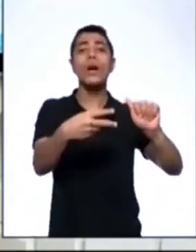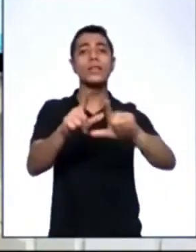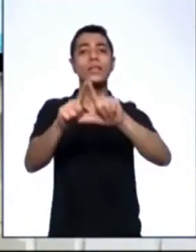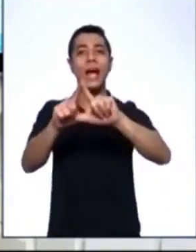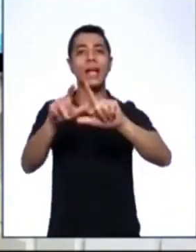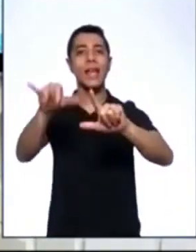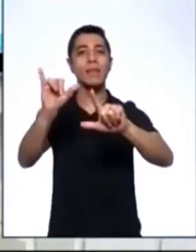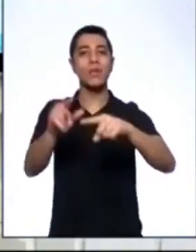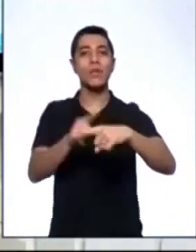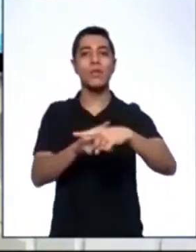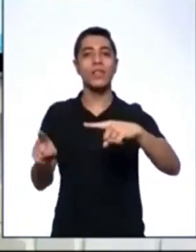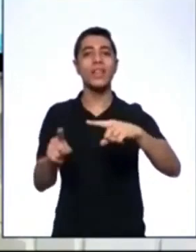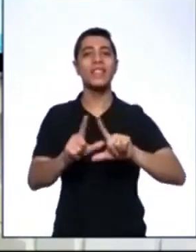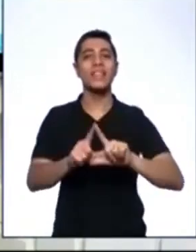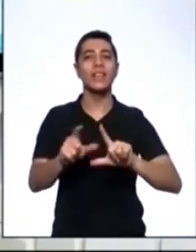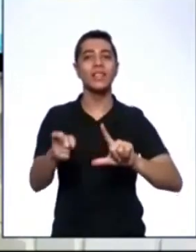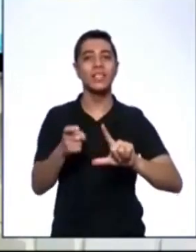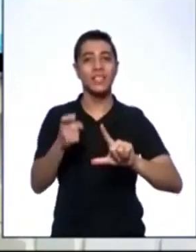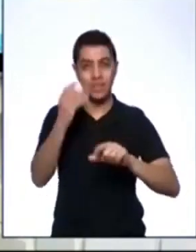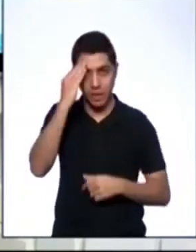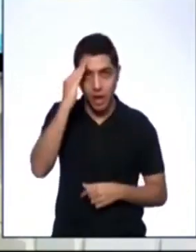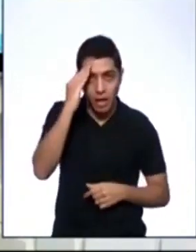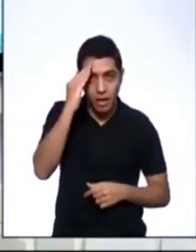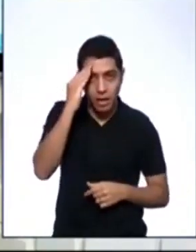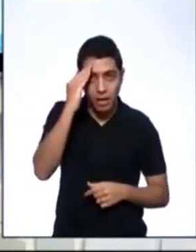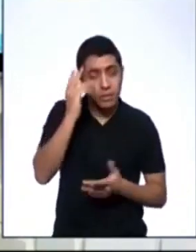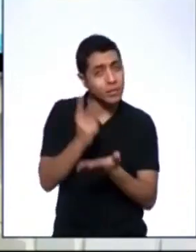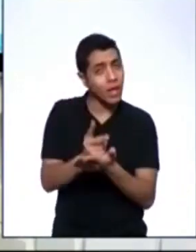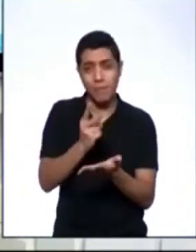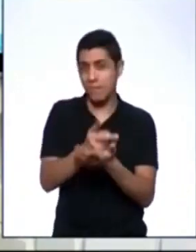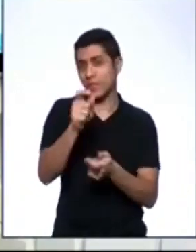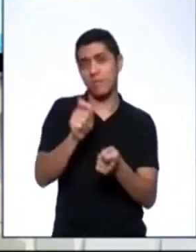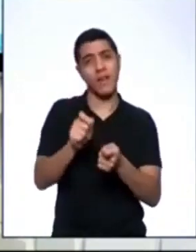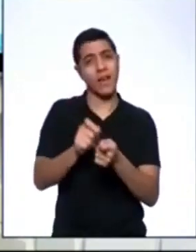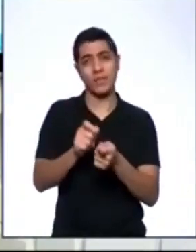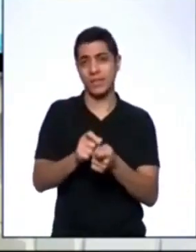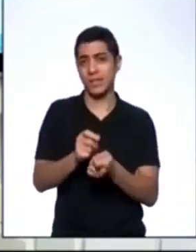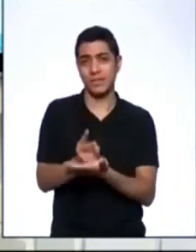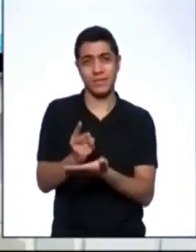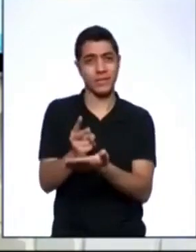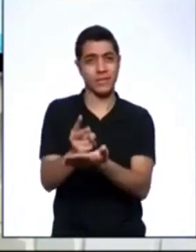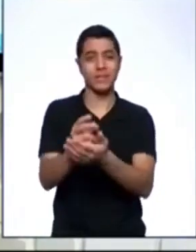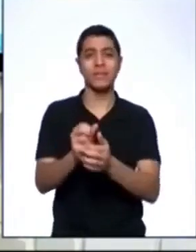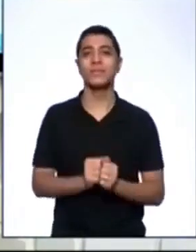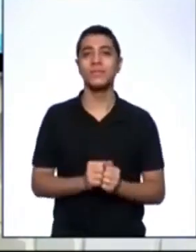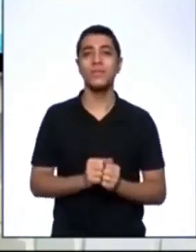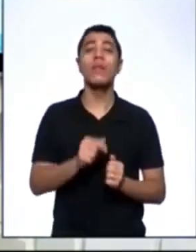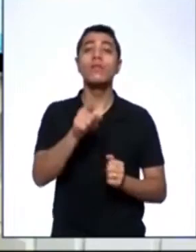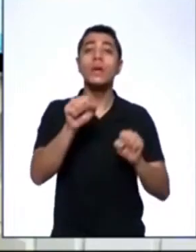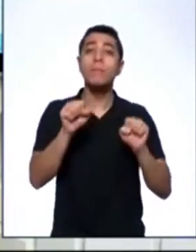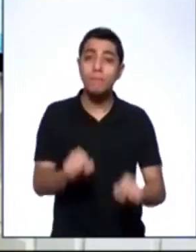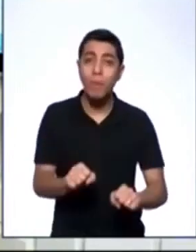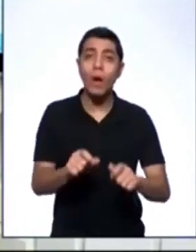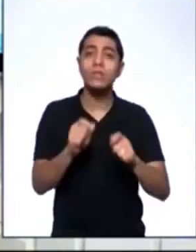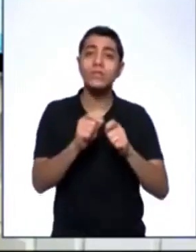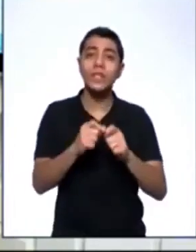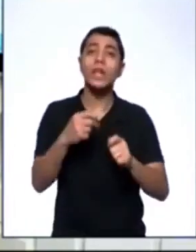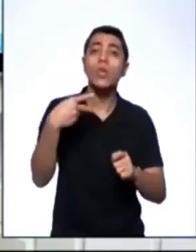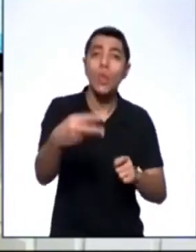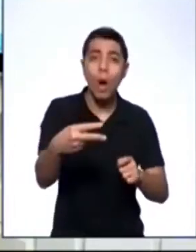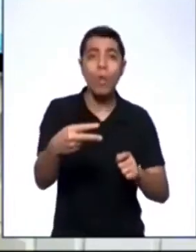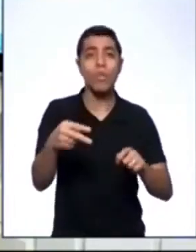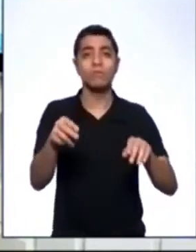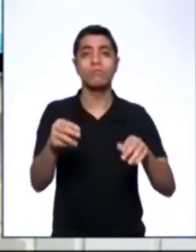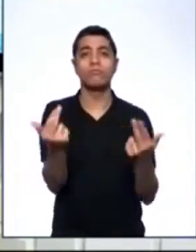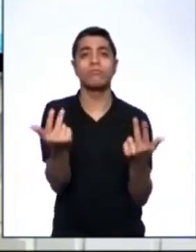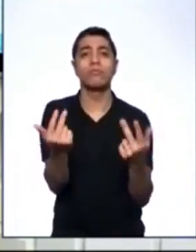escolho outros: e Altair Perondi alta x porque você pode igual a porque até a mesma gente